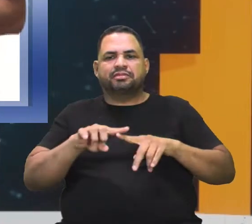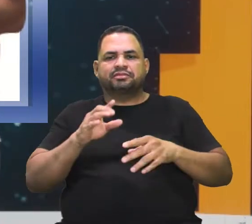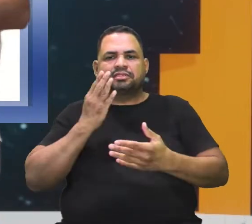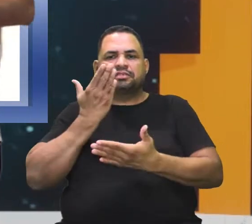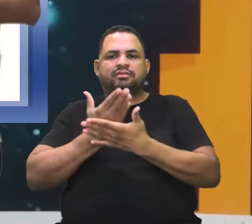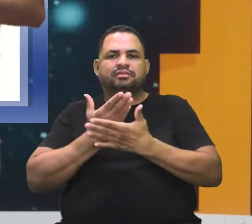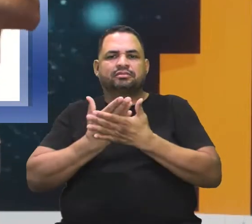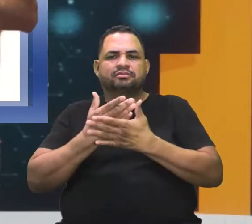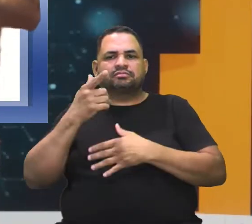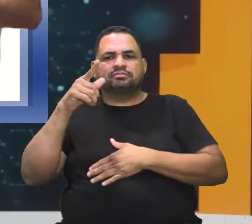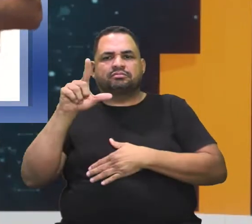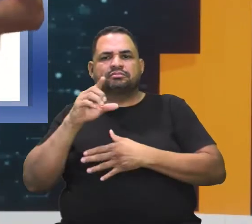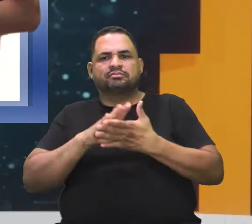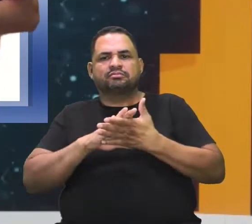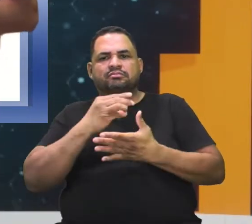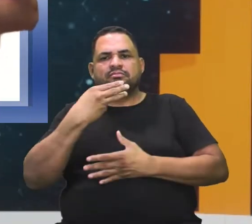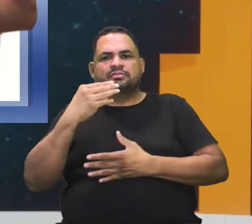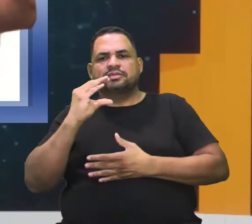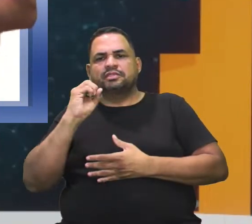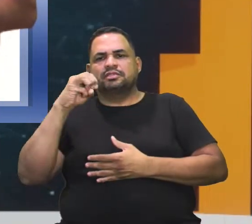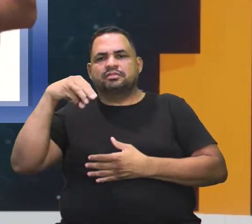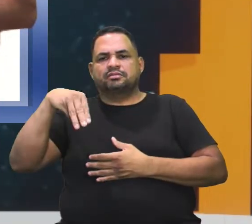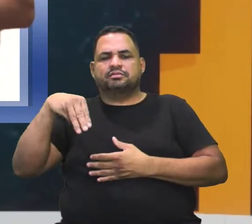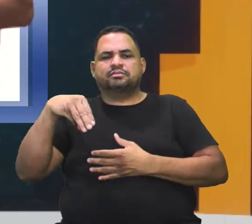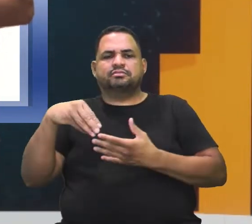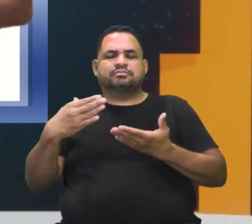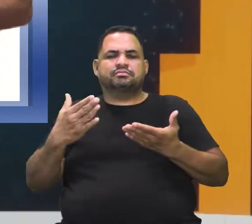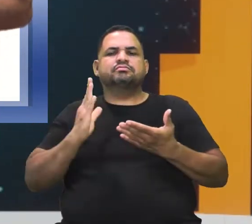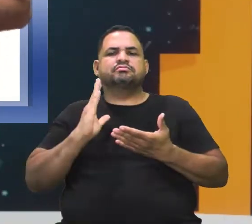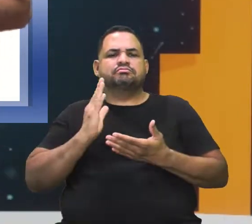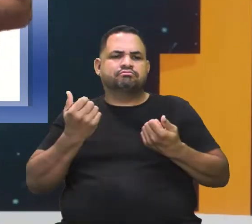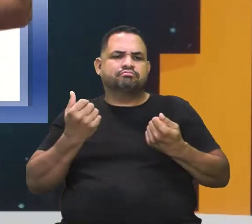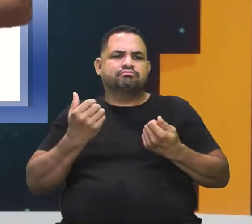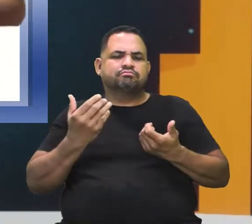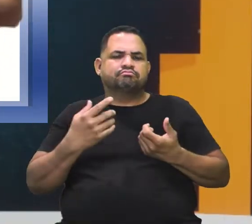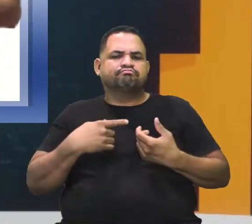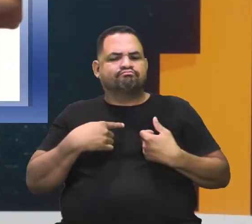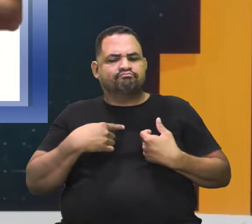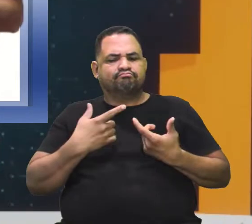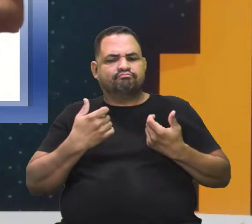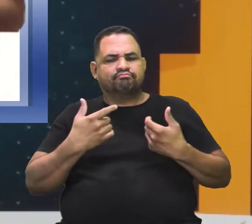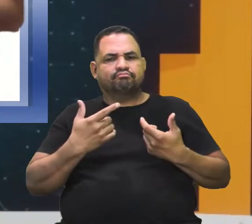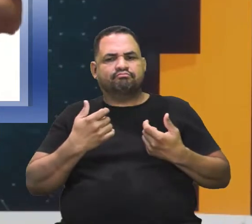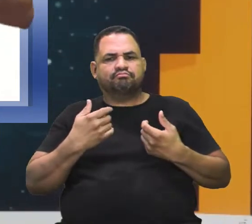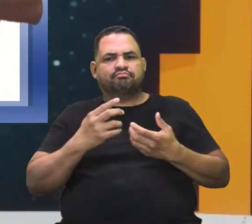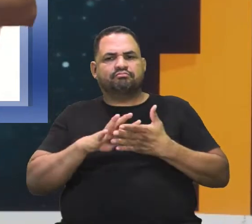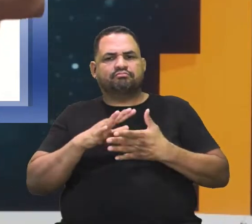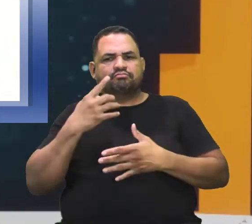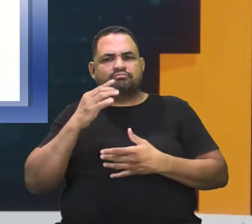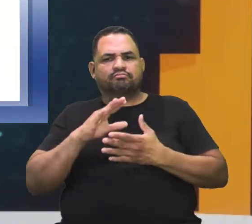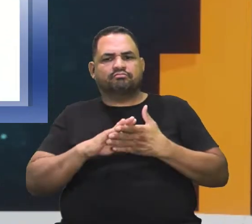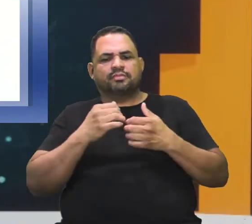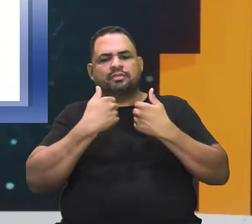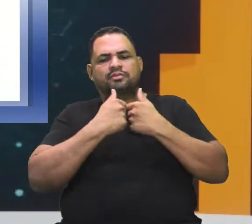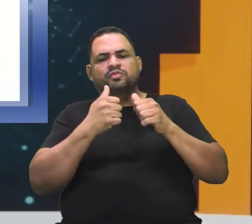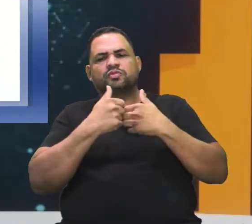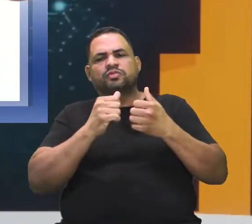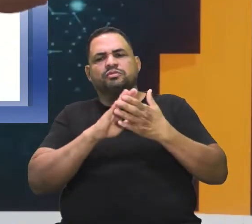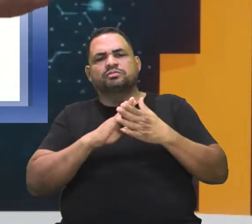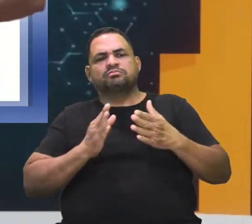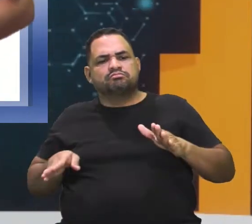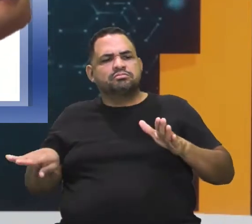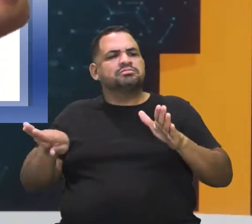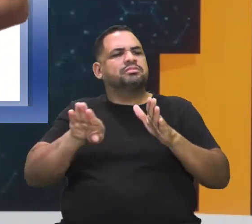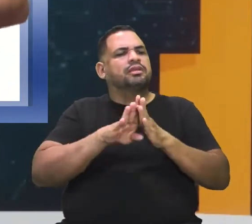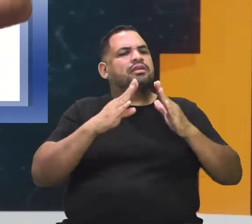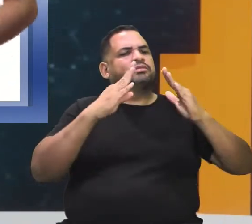aula mesmo, você consegue assistir a aula em 30 minutos. Então, quer dizer, dá tempo. 30 minutinhos ali no ônibus, indo para a